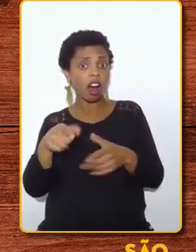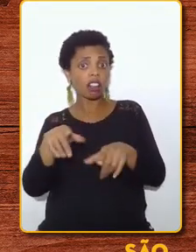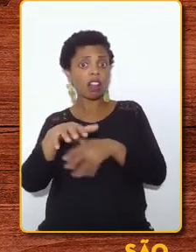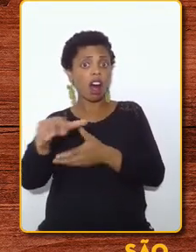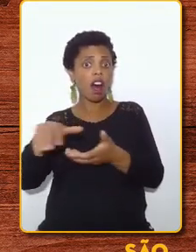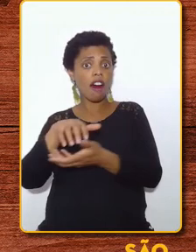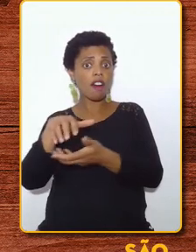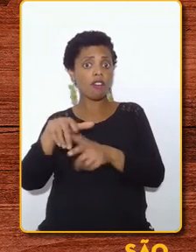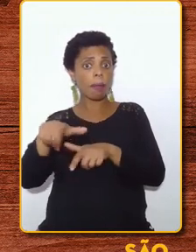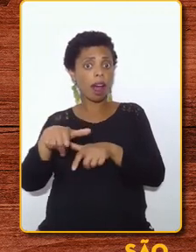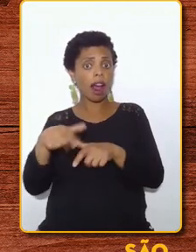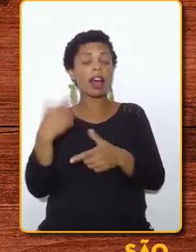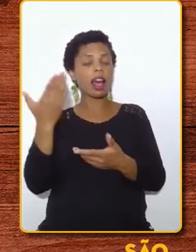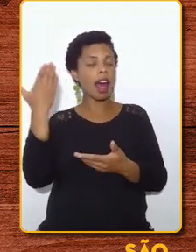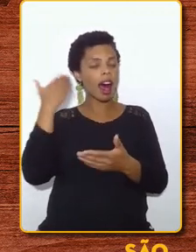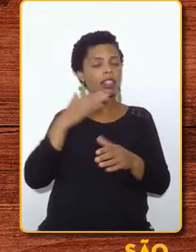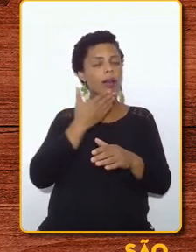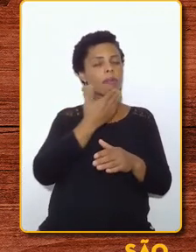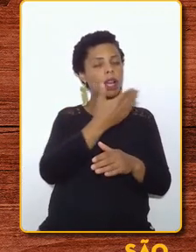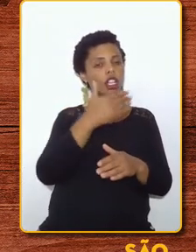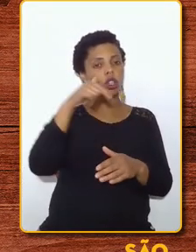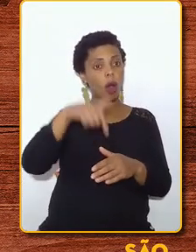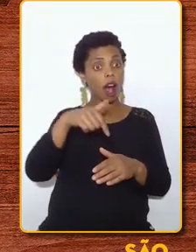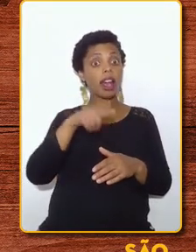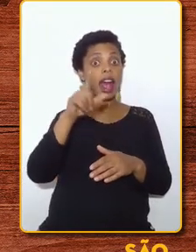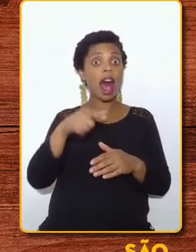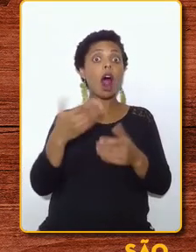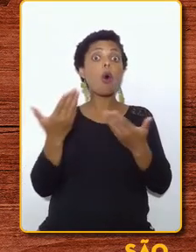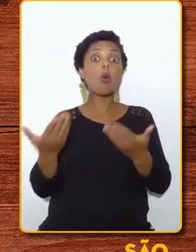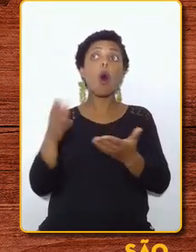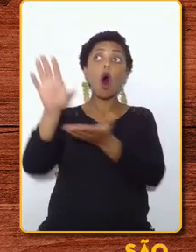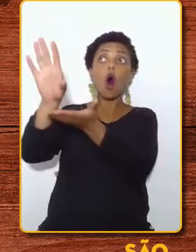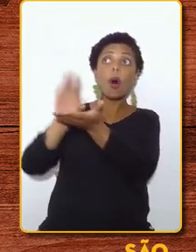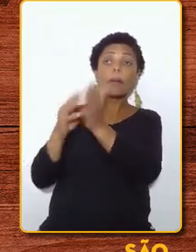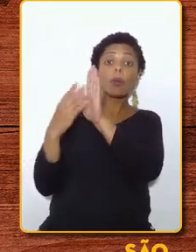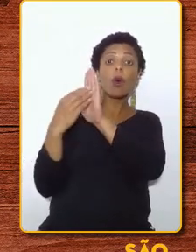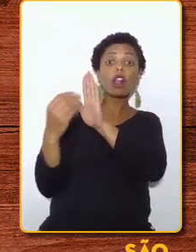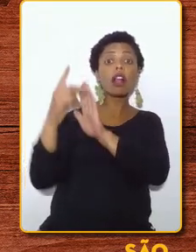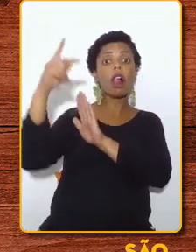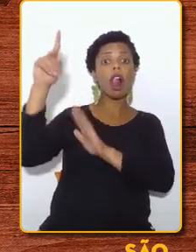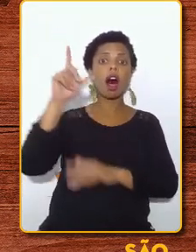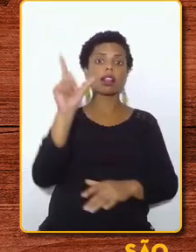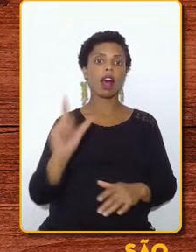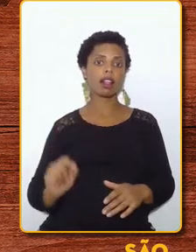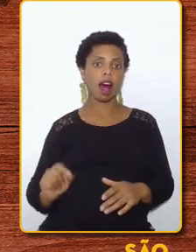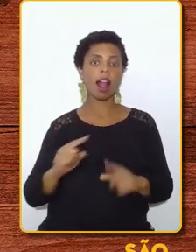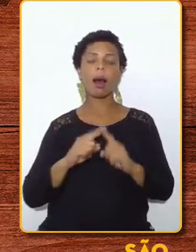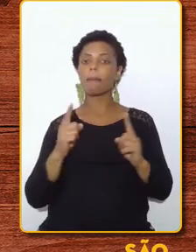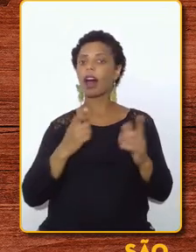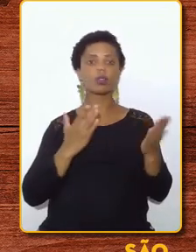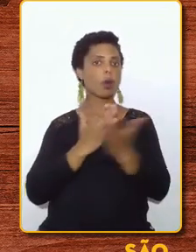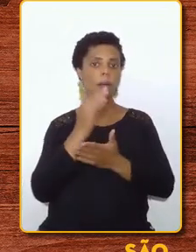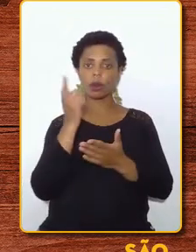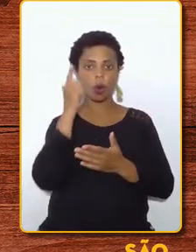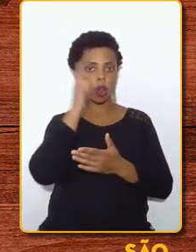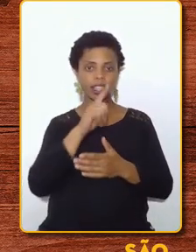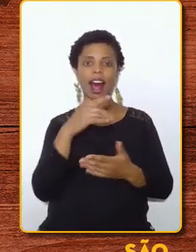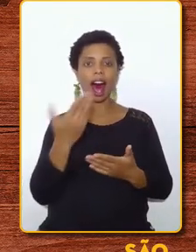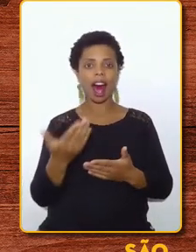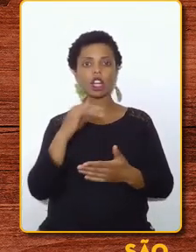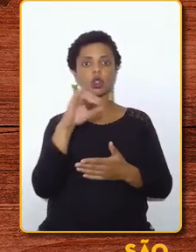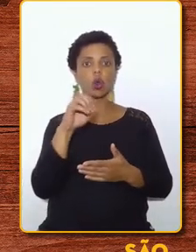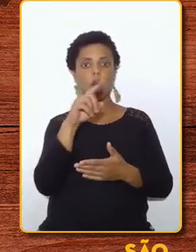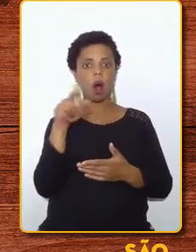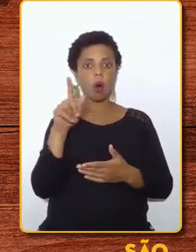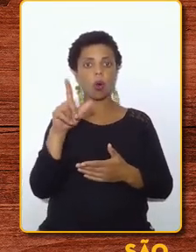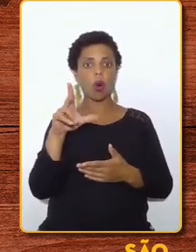naquele momento, era baseada na Itália, por exemplo. Como a reforma agrária não passava, o João Goulart, em 13 de março, eu nunca esqueço